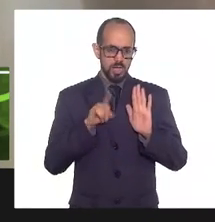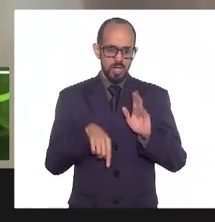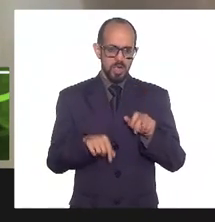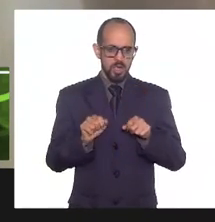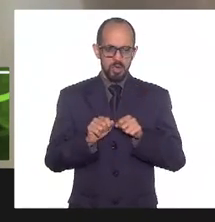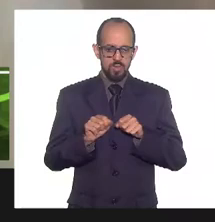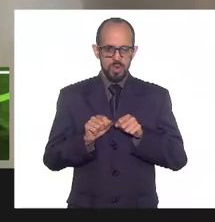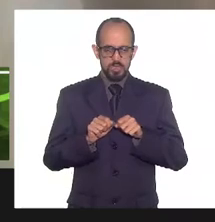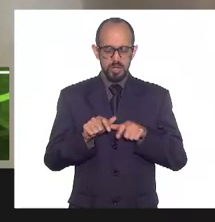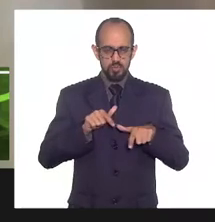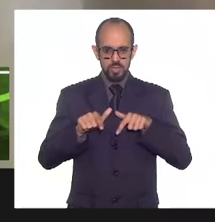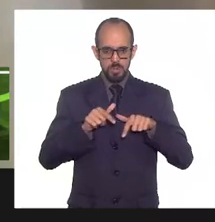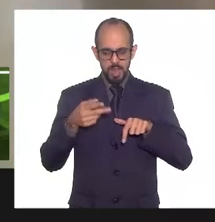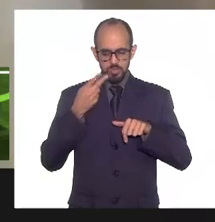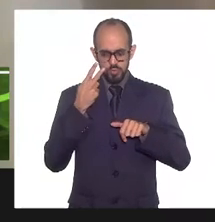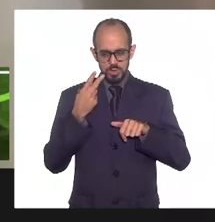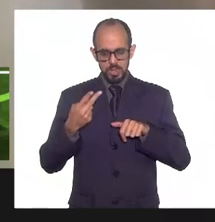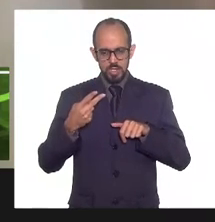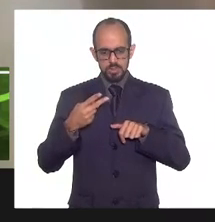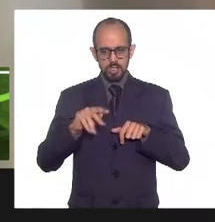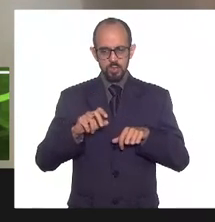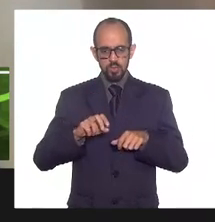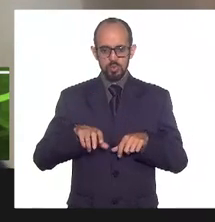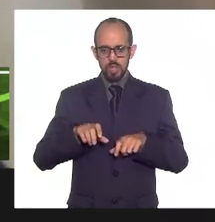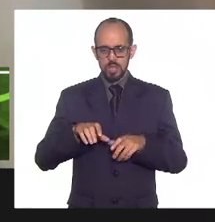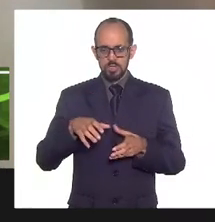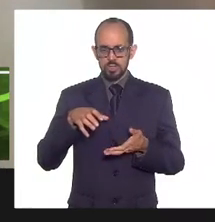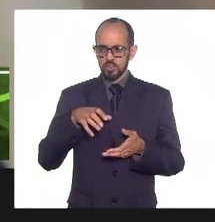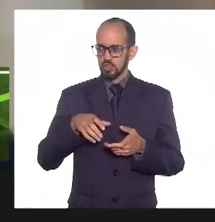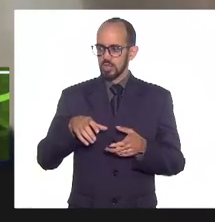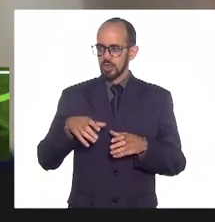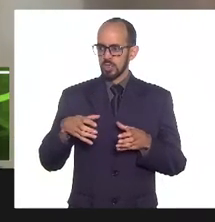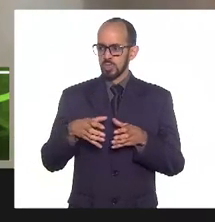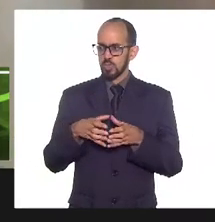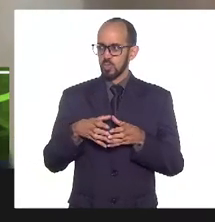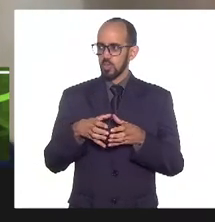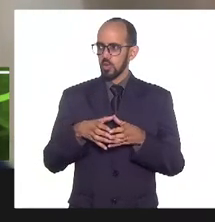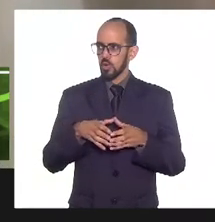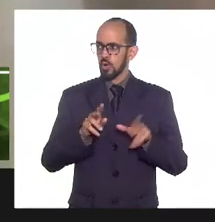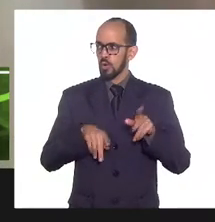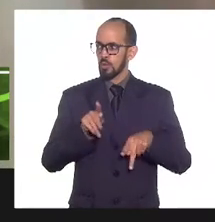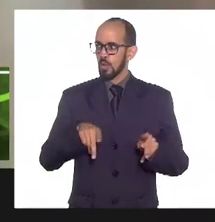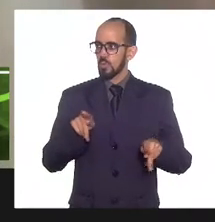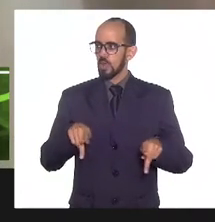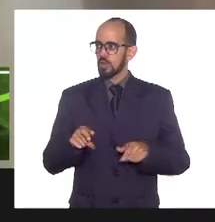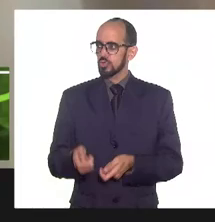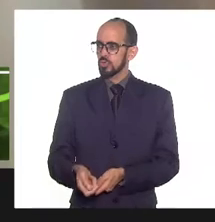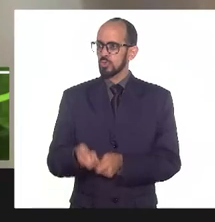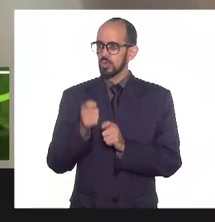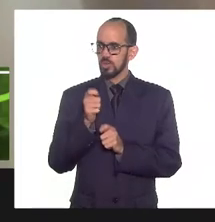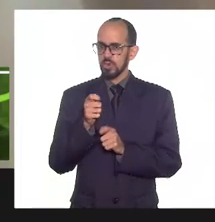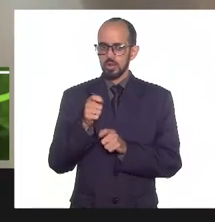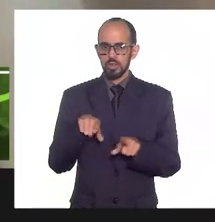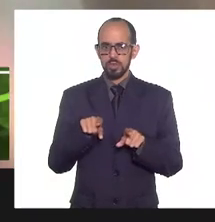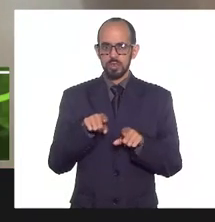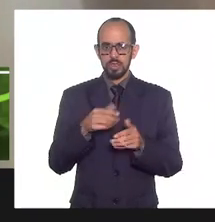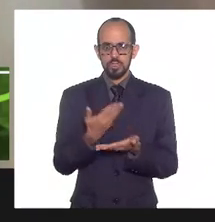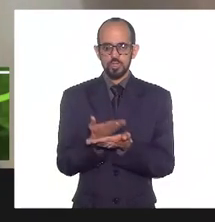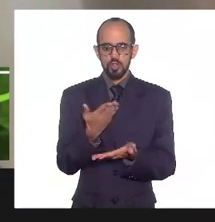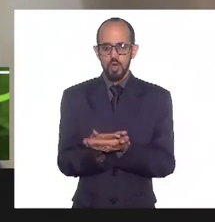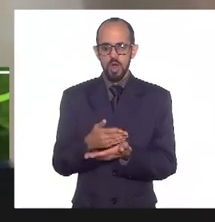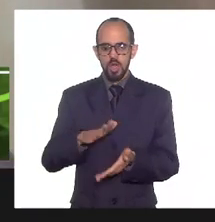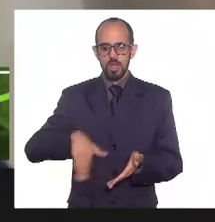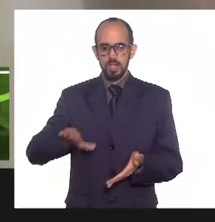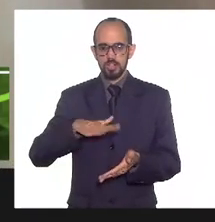trabalho de visitação das pessoas das colunas pescadores toda a memória e jogar para os alunos das escolas da região foi